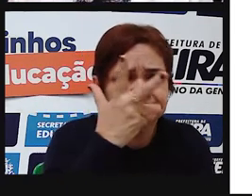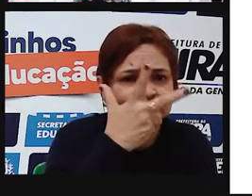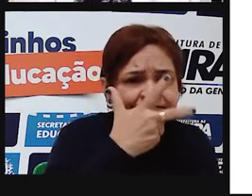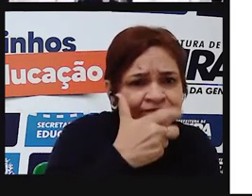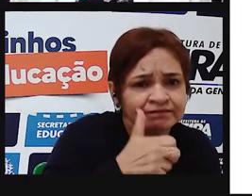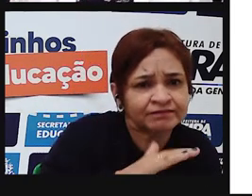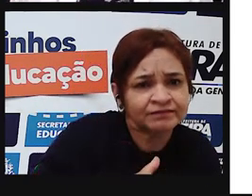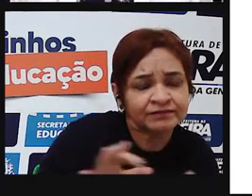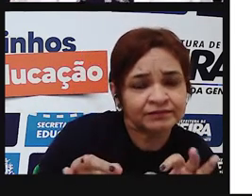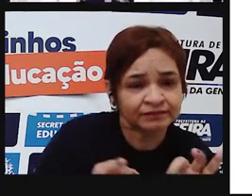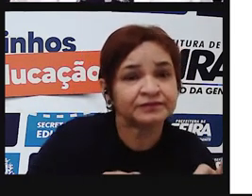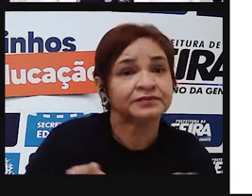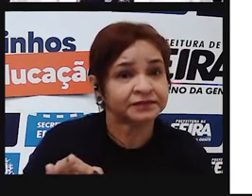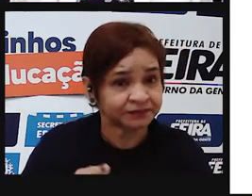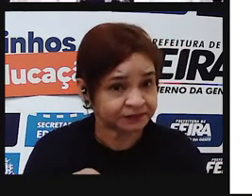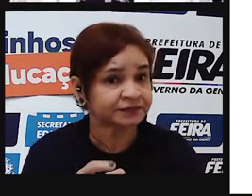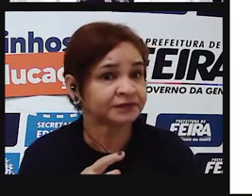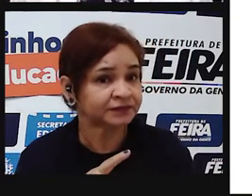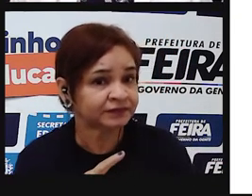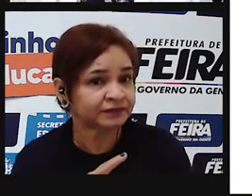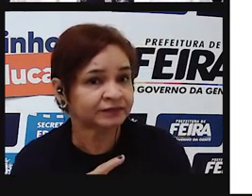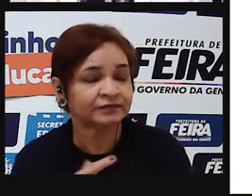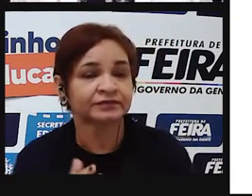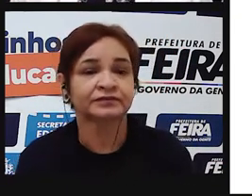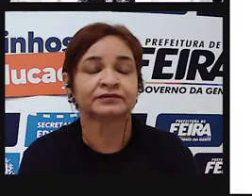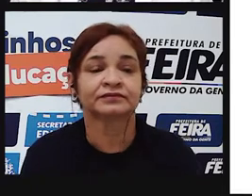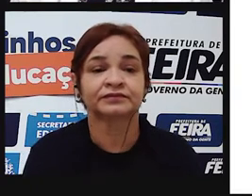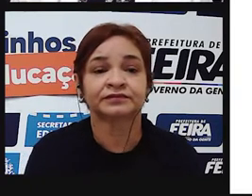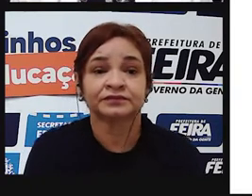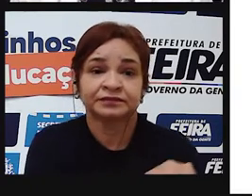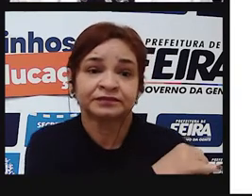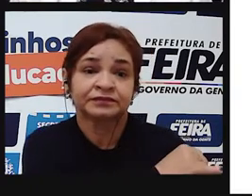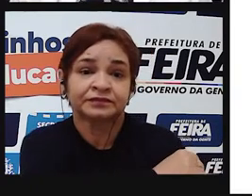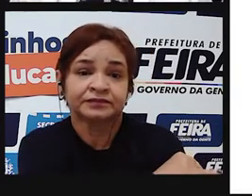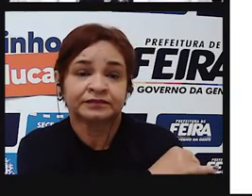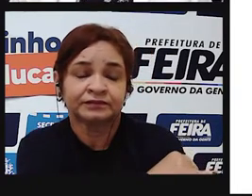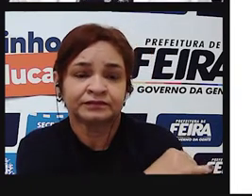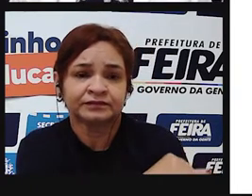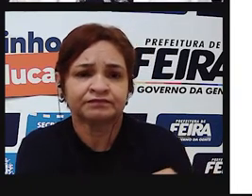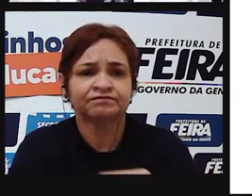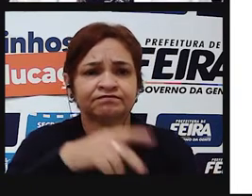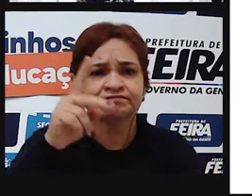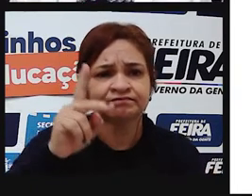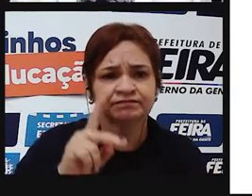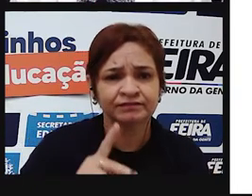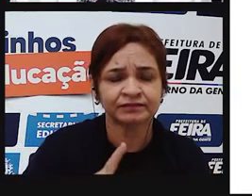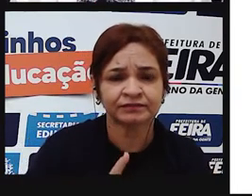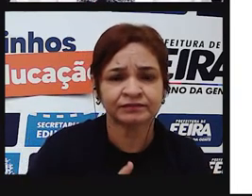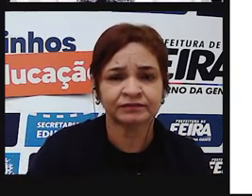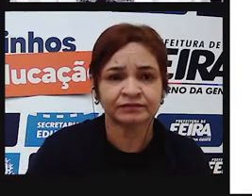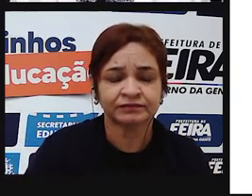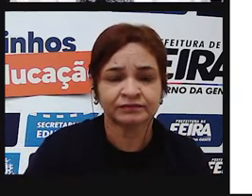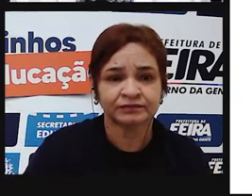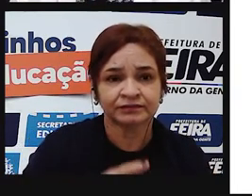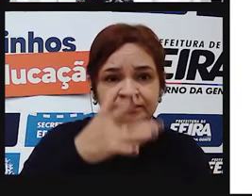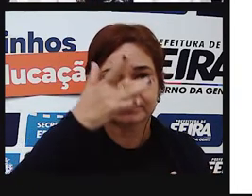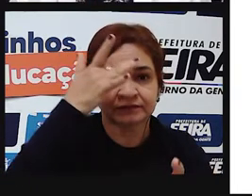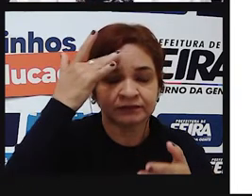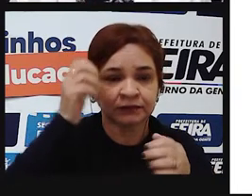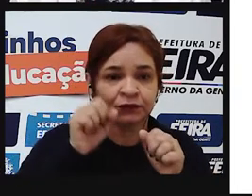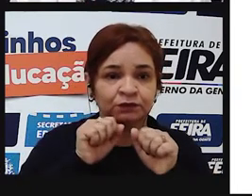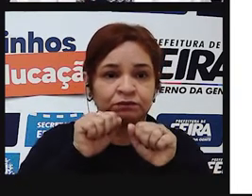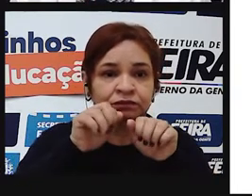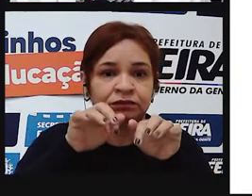da cidade exigiu, houve no Rio de Janeiro uma verdadeira crise de habitação.